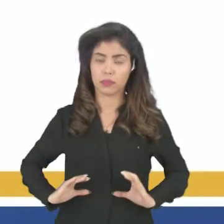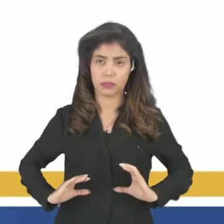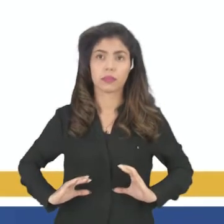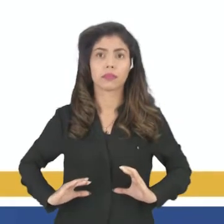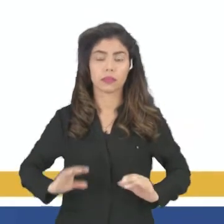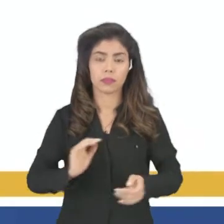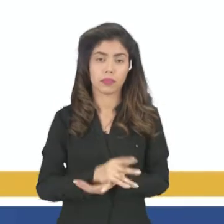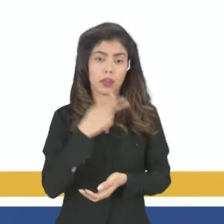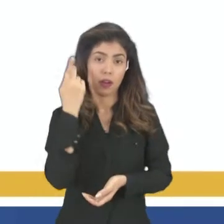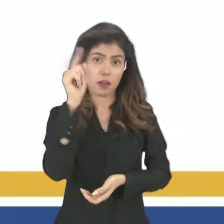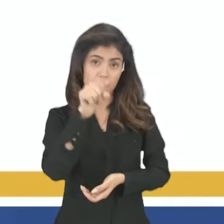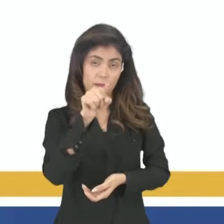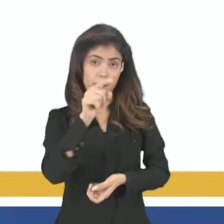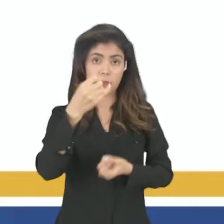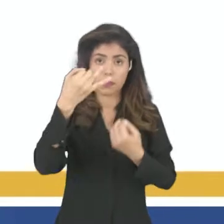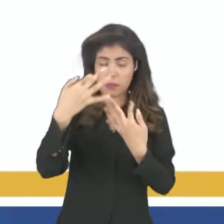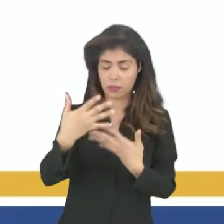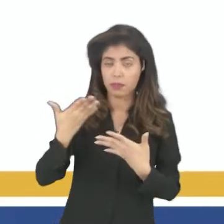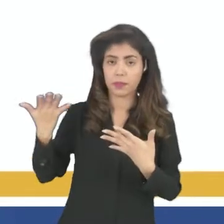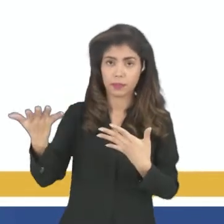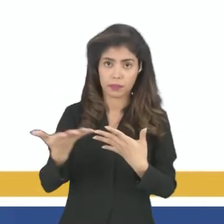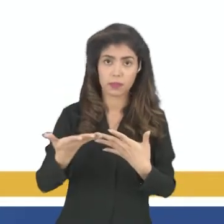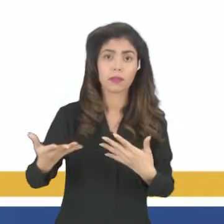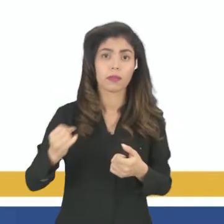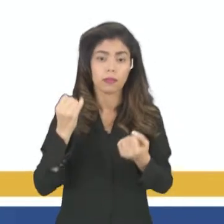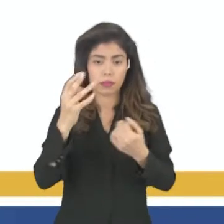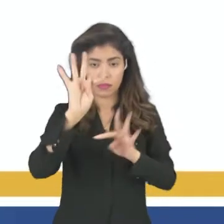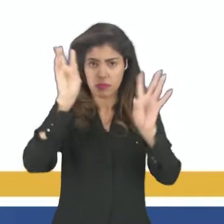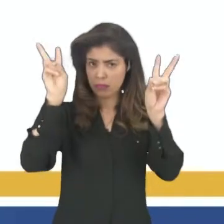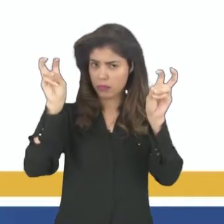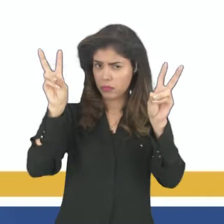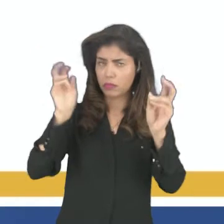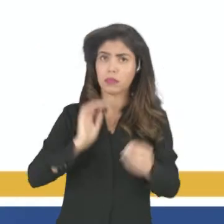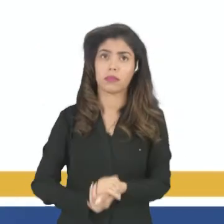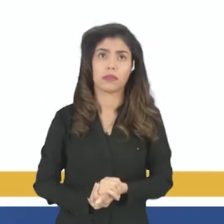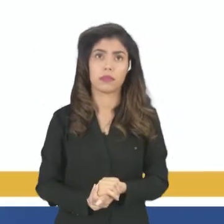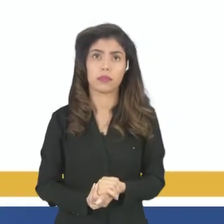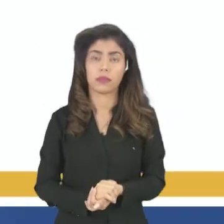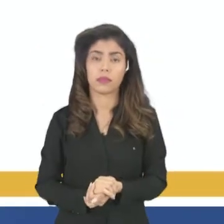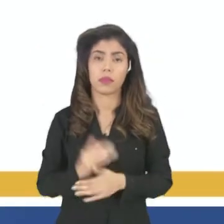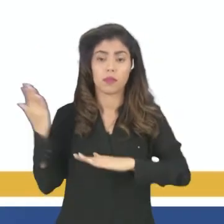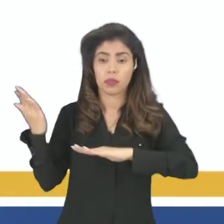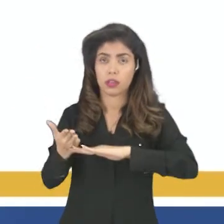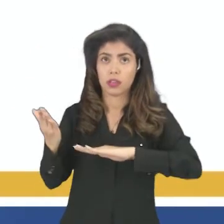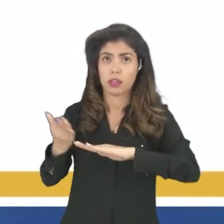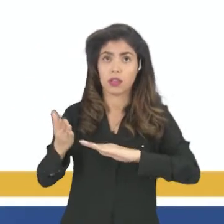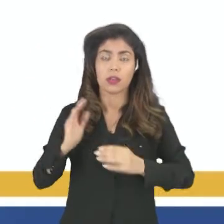aí Rousseau, ele tem uma base teórica que fundamenta as democracias modernas, de